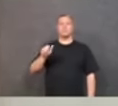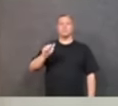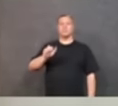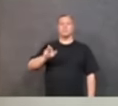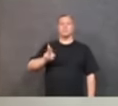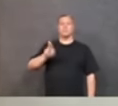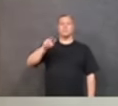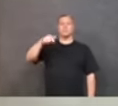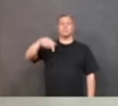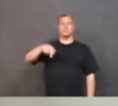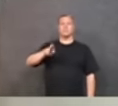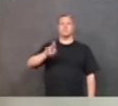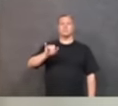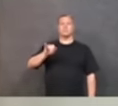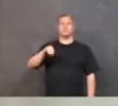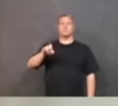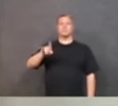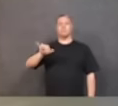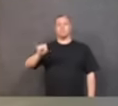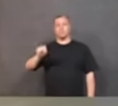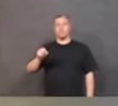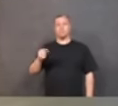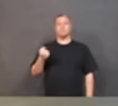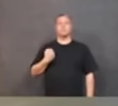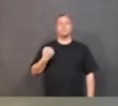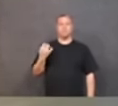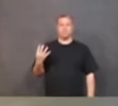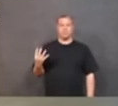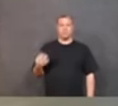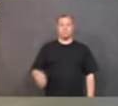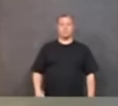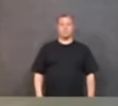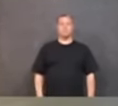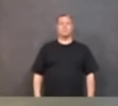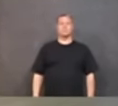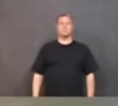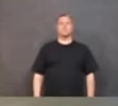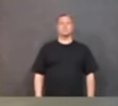Arquimedes Diógenes Siloni é o candidato 4. Vamos ao 3